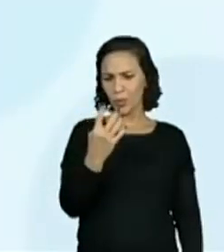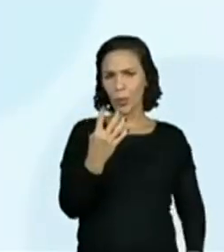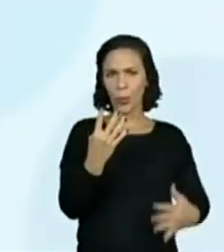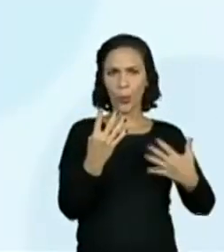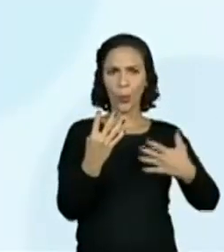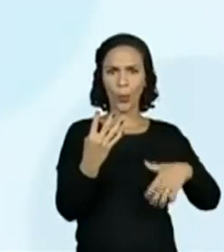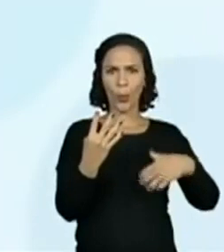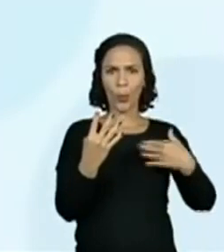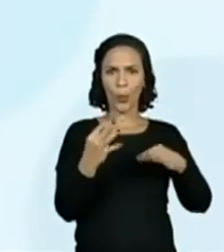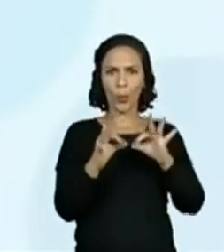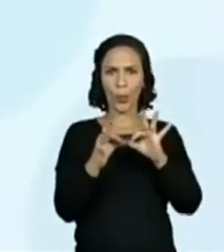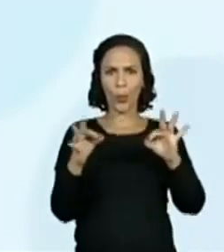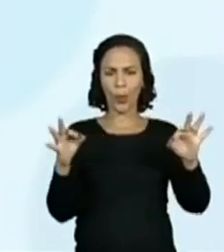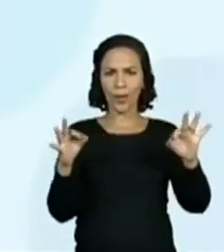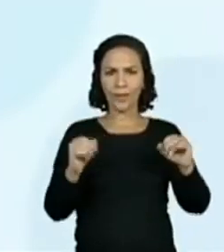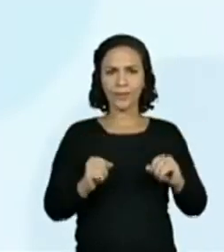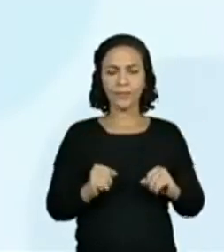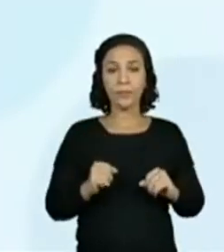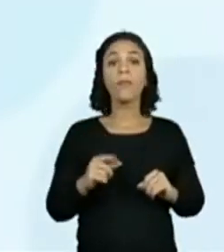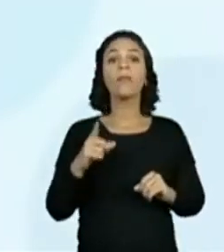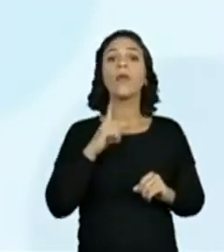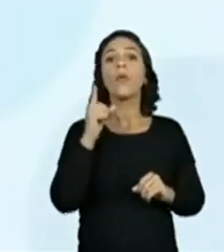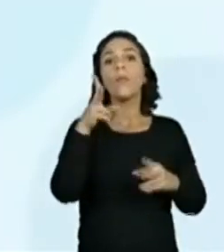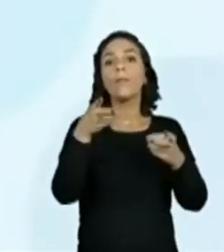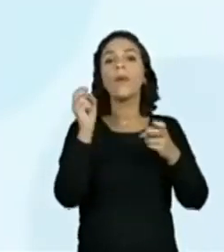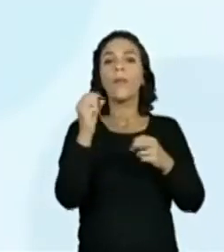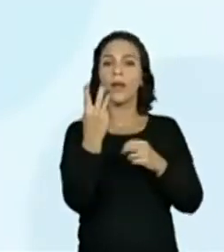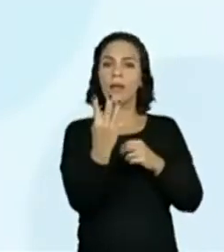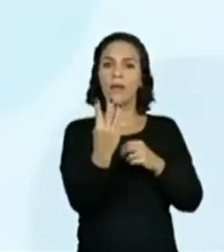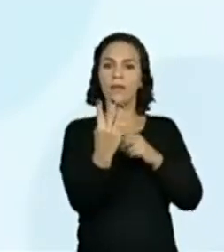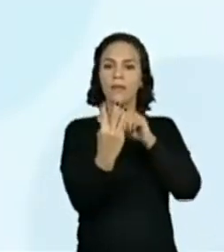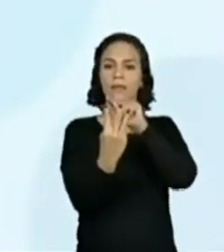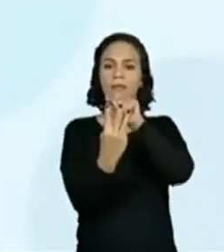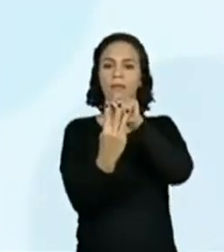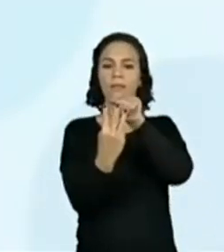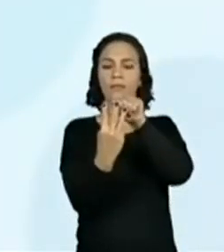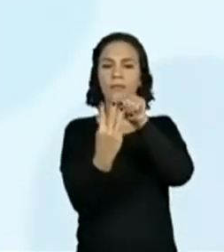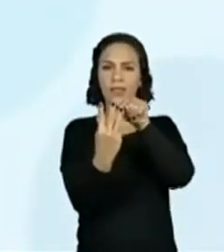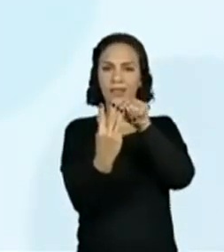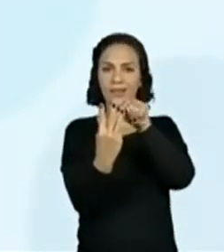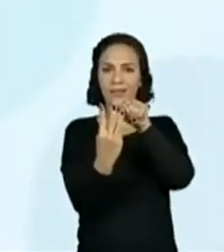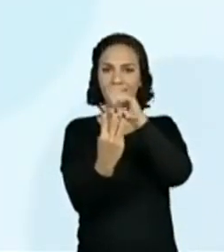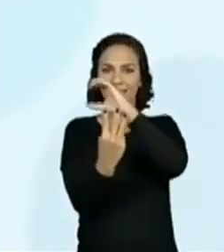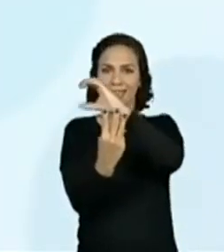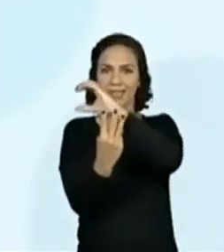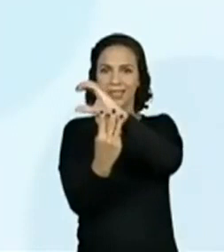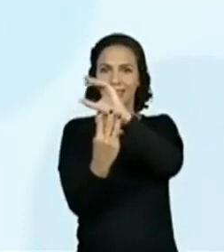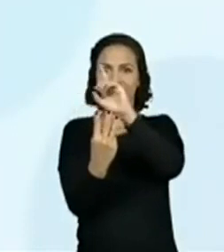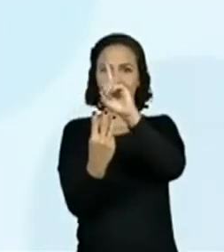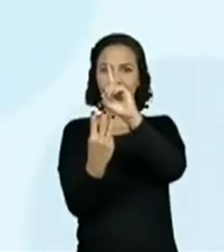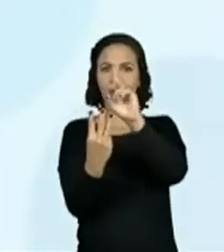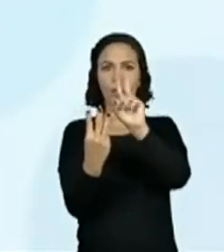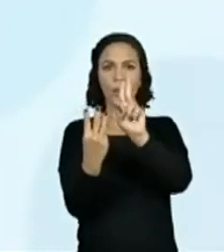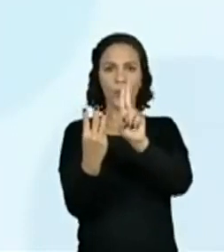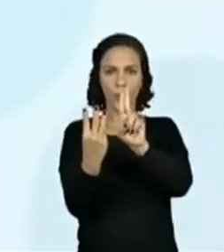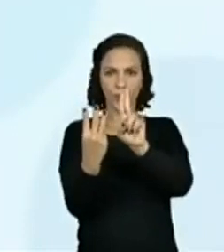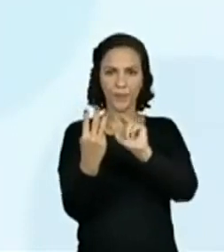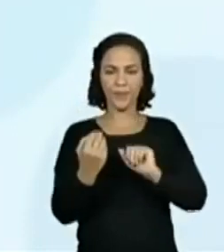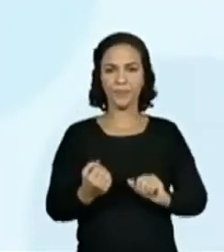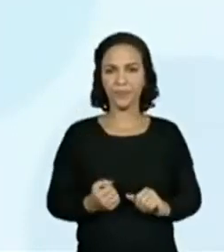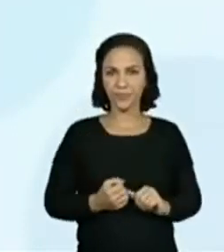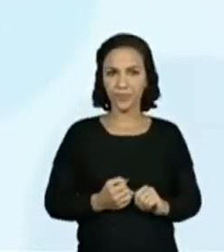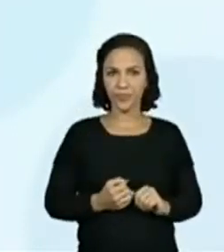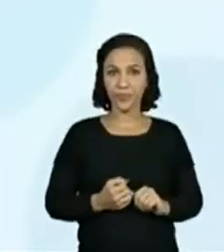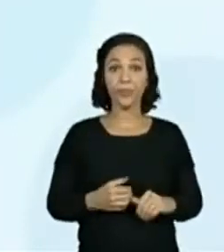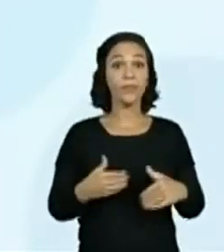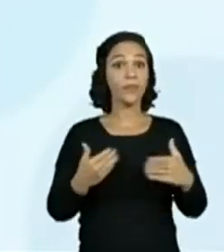184. Então, Isso. Já consigo saber que tem 3 números. 3 números. Olha só, Então, vou deixar aqui o espacinho para os 3.